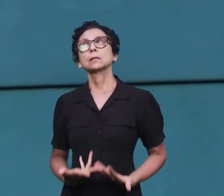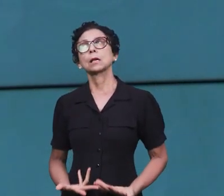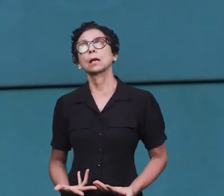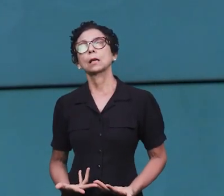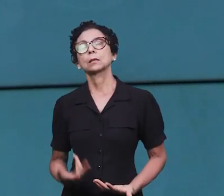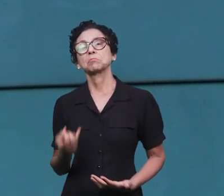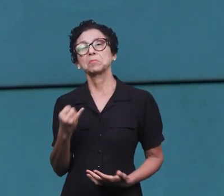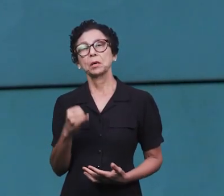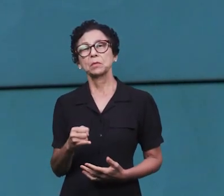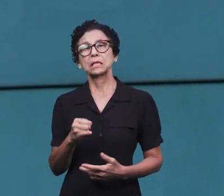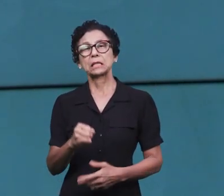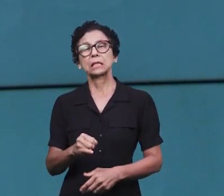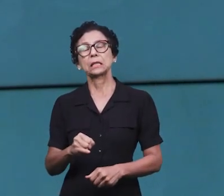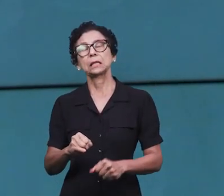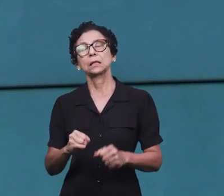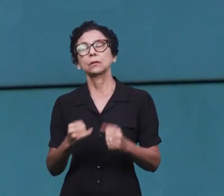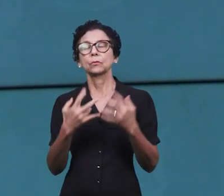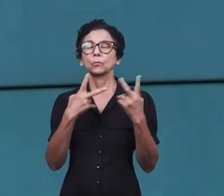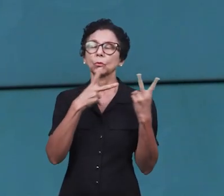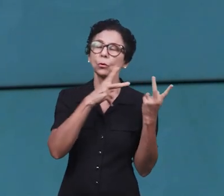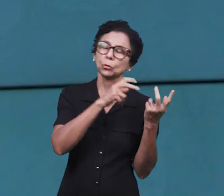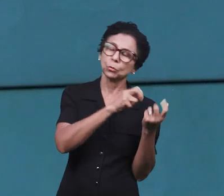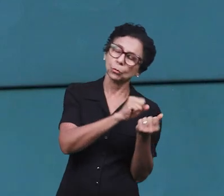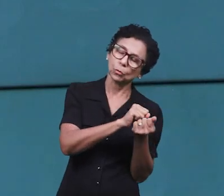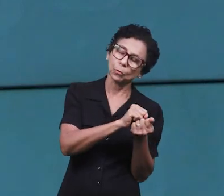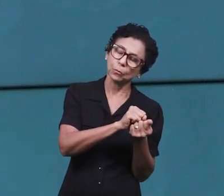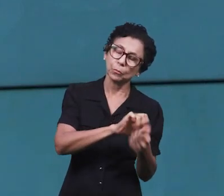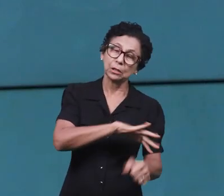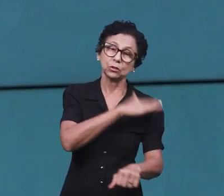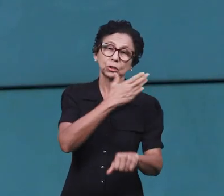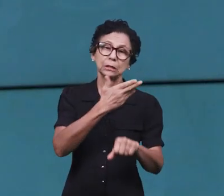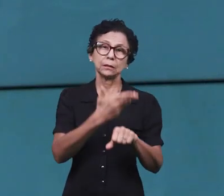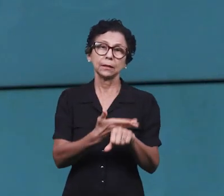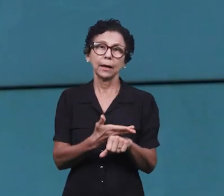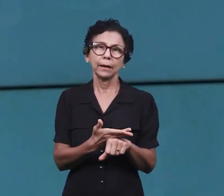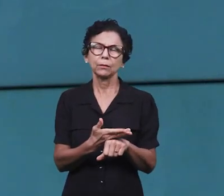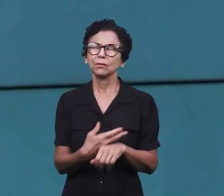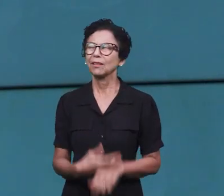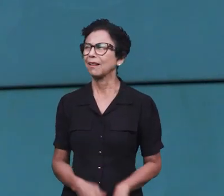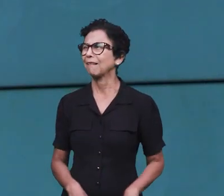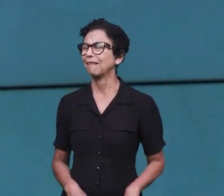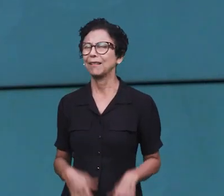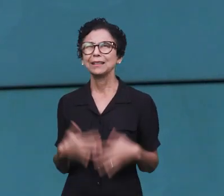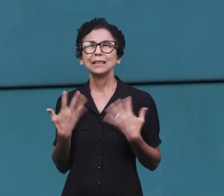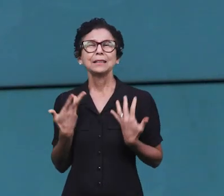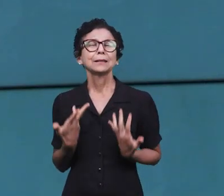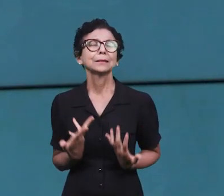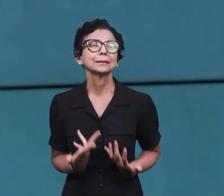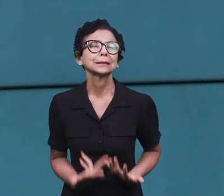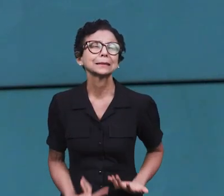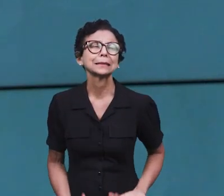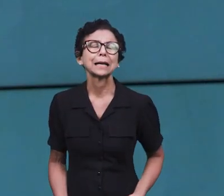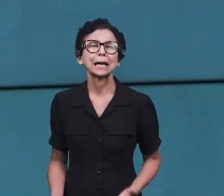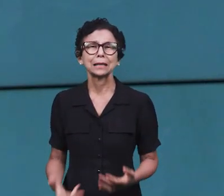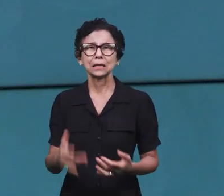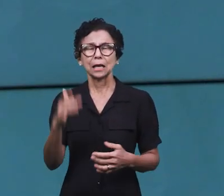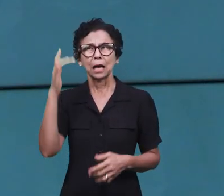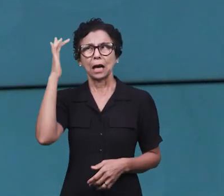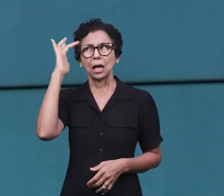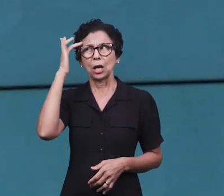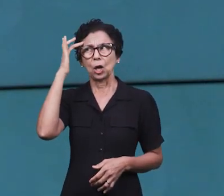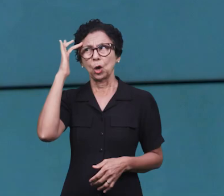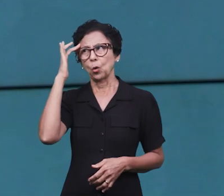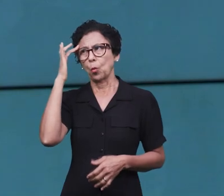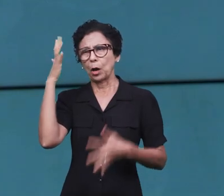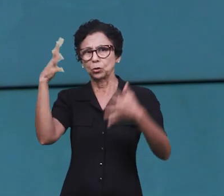de tempo. Ela fala, né, acordo mais cansada do que eu deitei. E parece que um caminhão passou sobre as